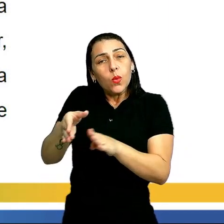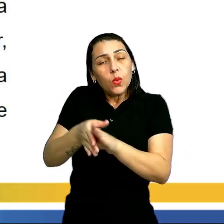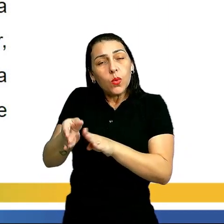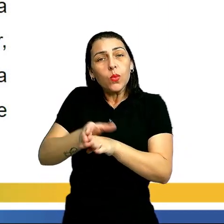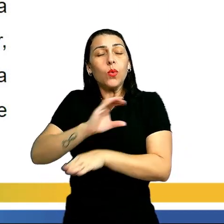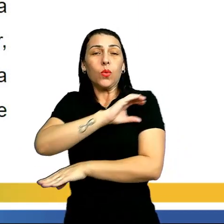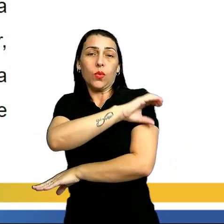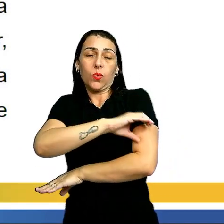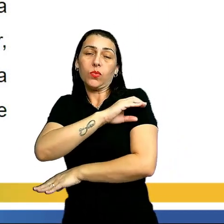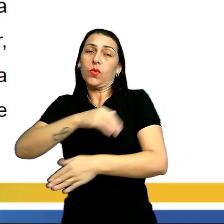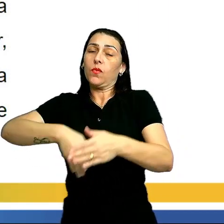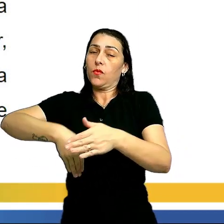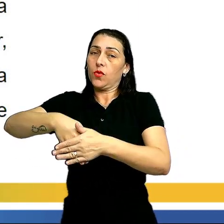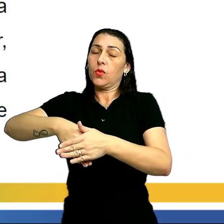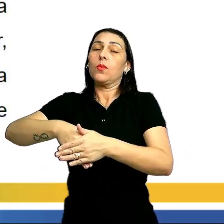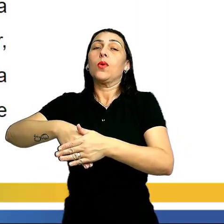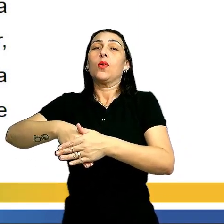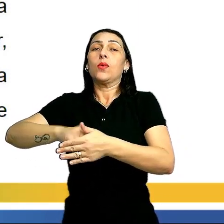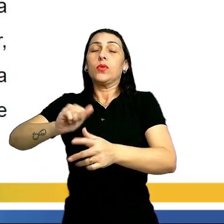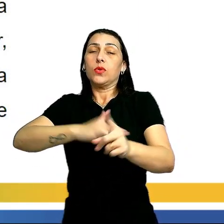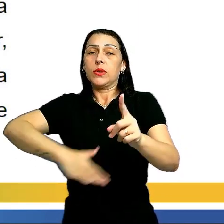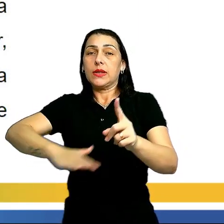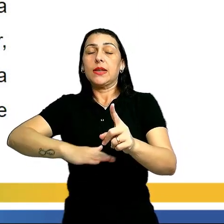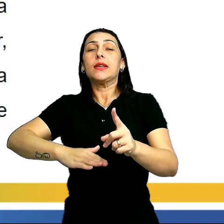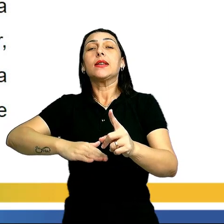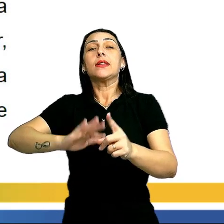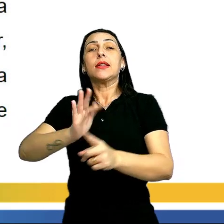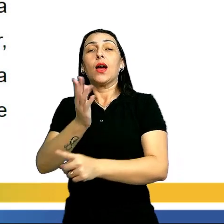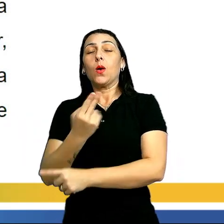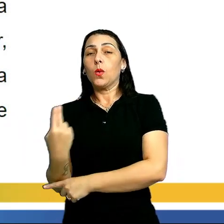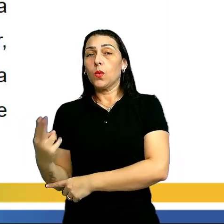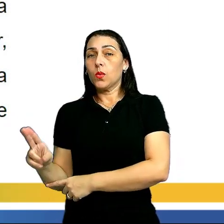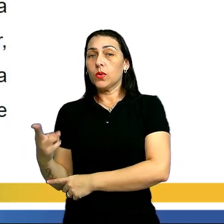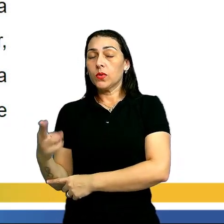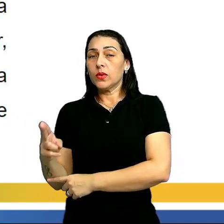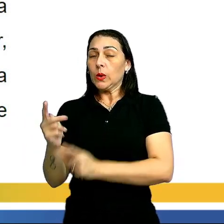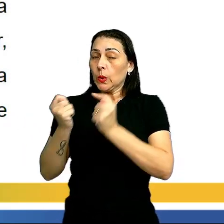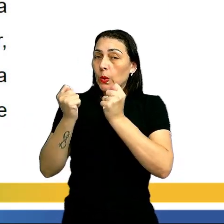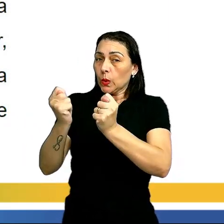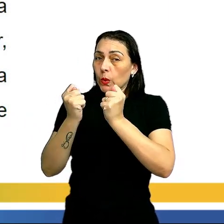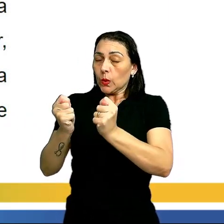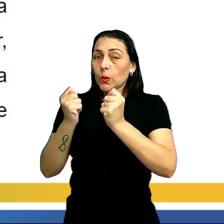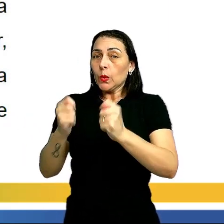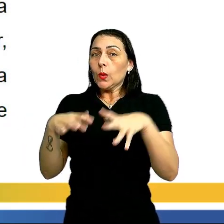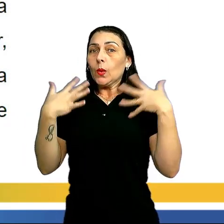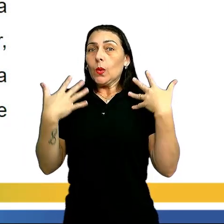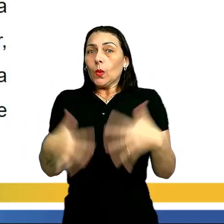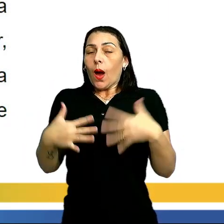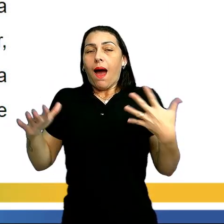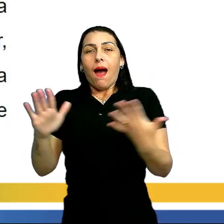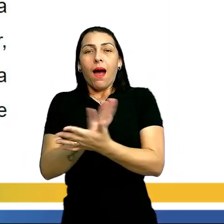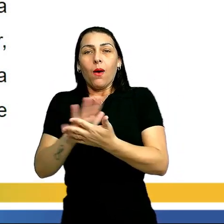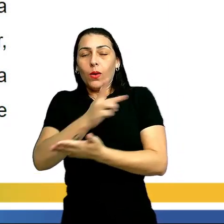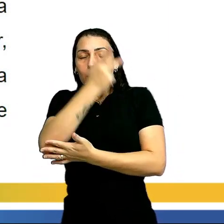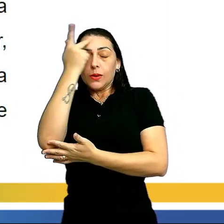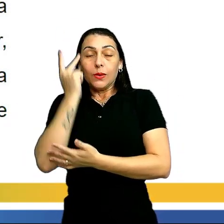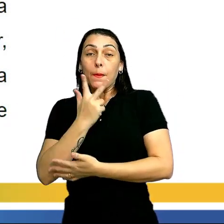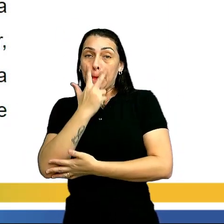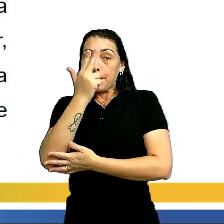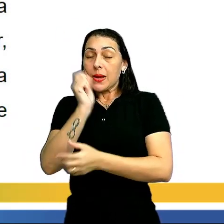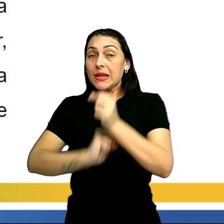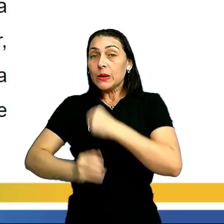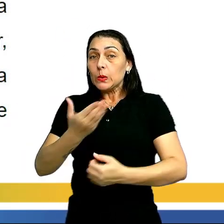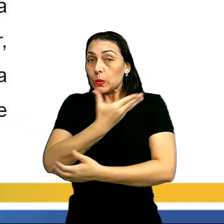Futebol e Sociedade da Universidade. No êxtase da torcida, alguns torcedores parecem